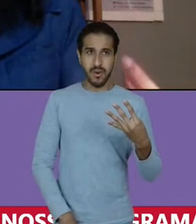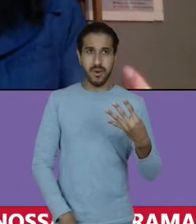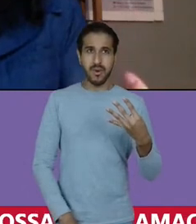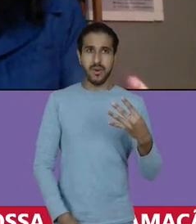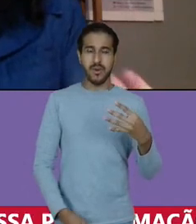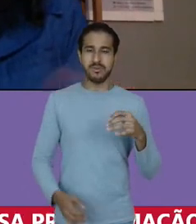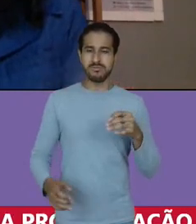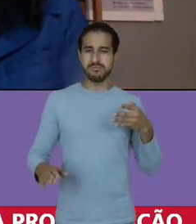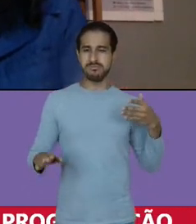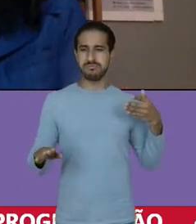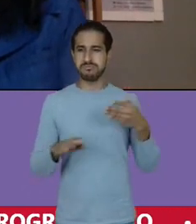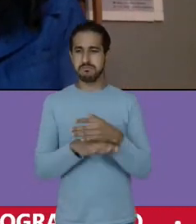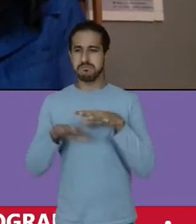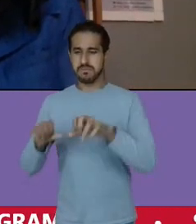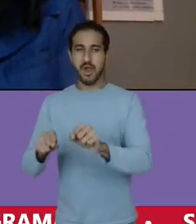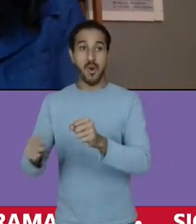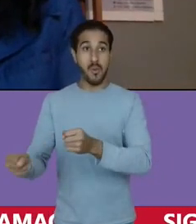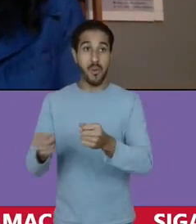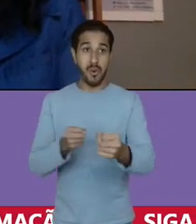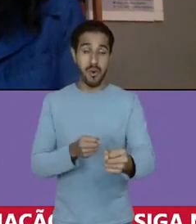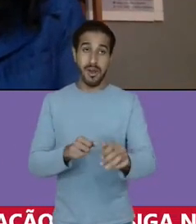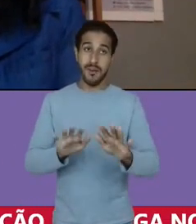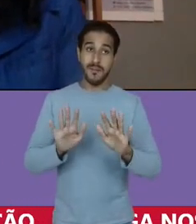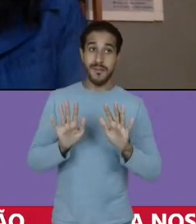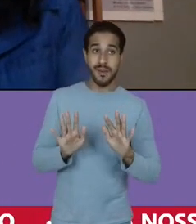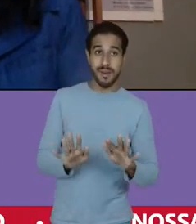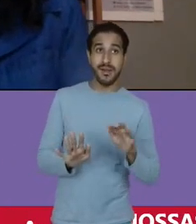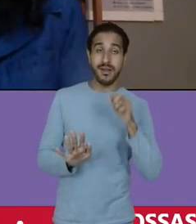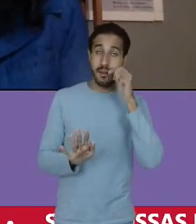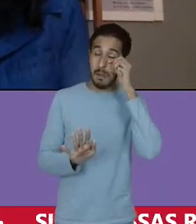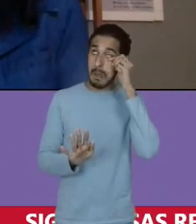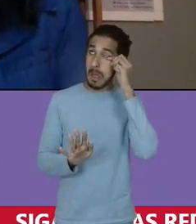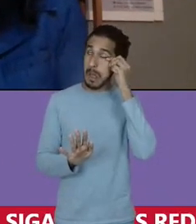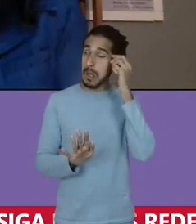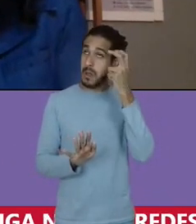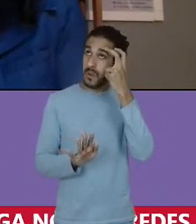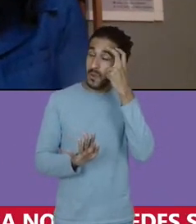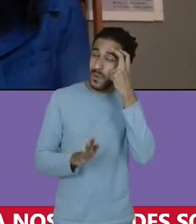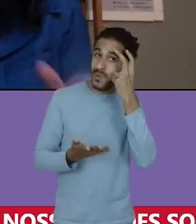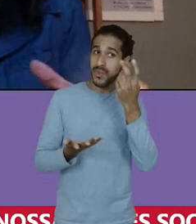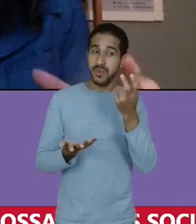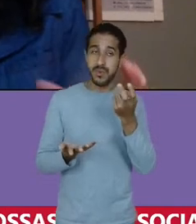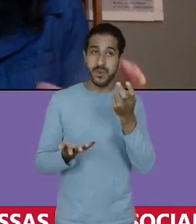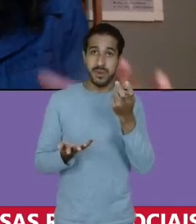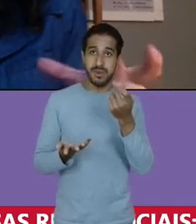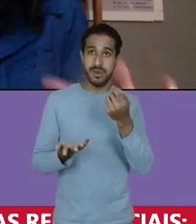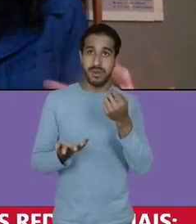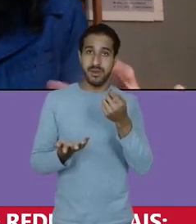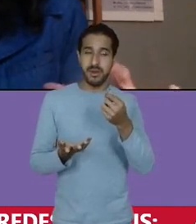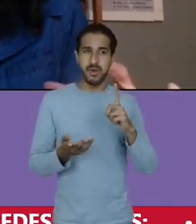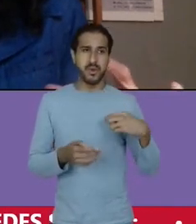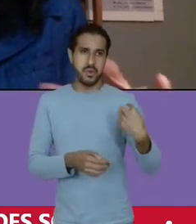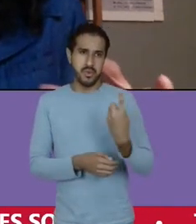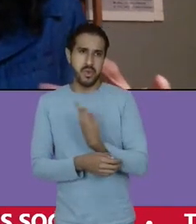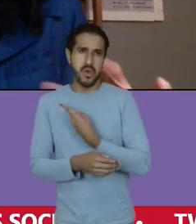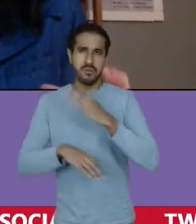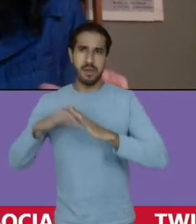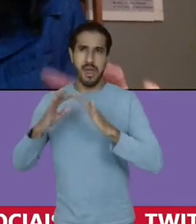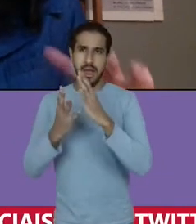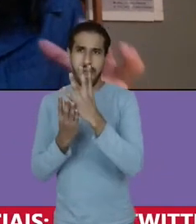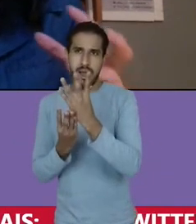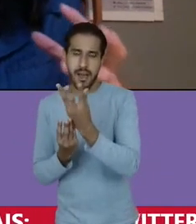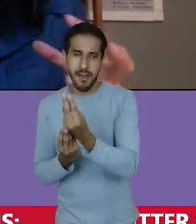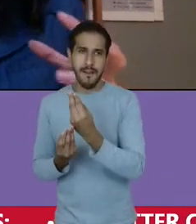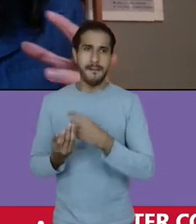ocuparam o poder. No entanto, a cultura, os nossos